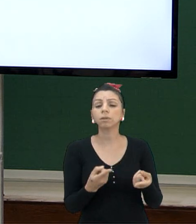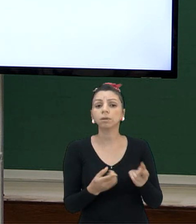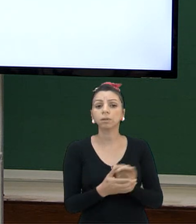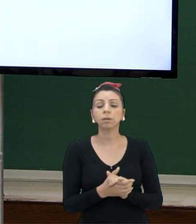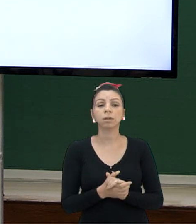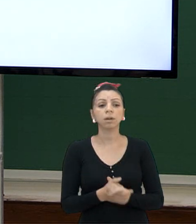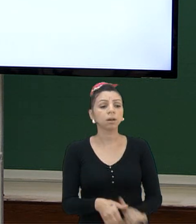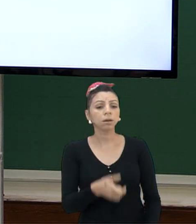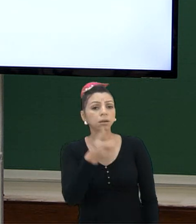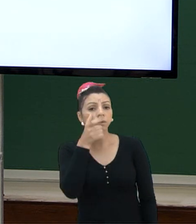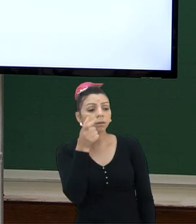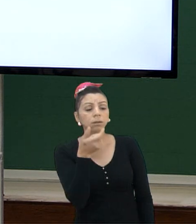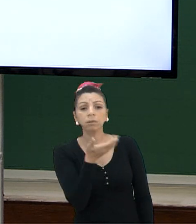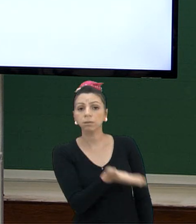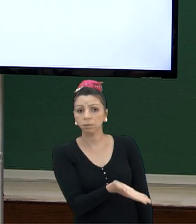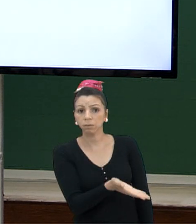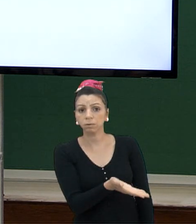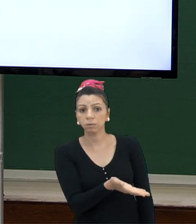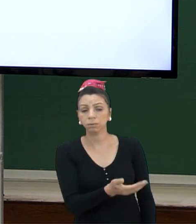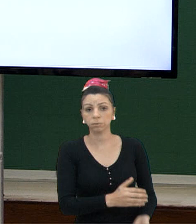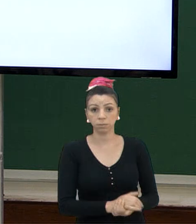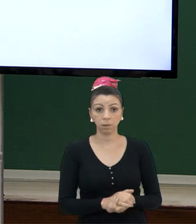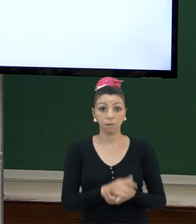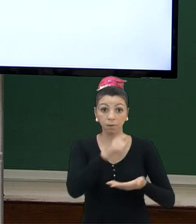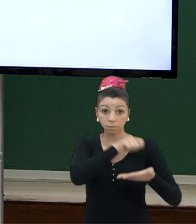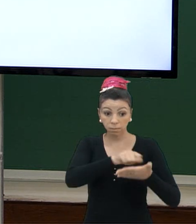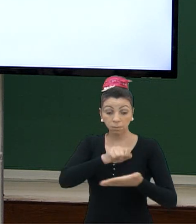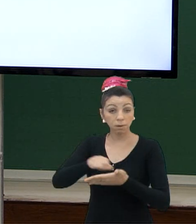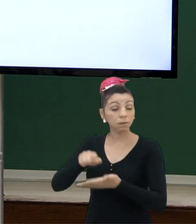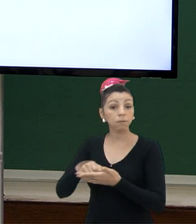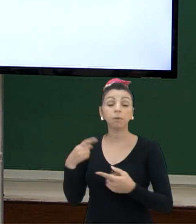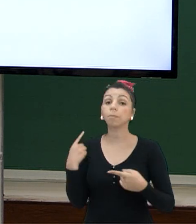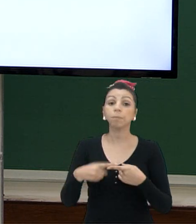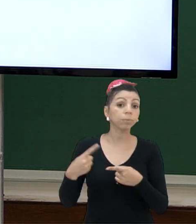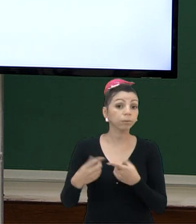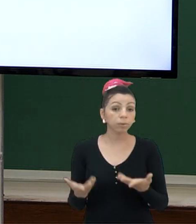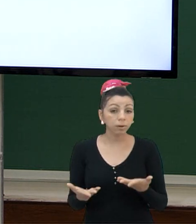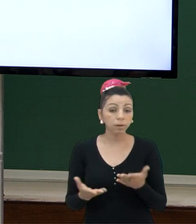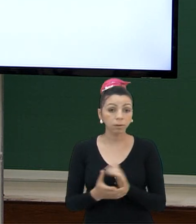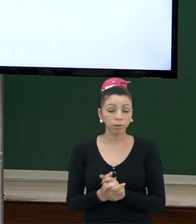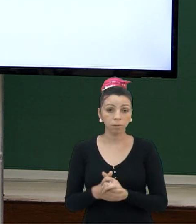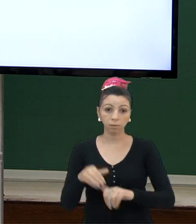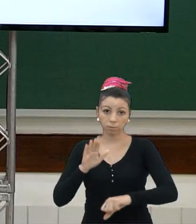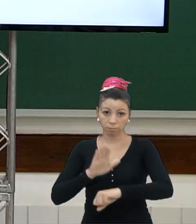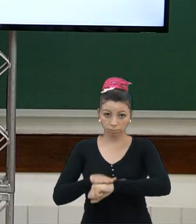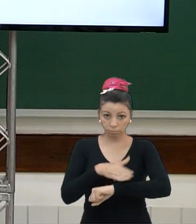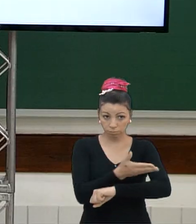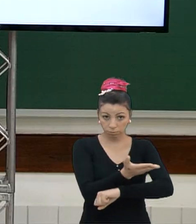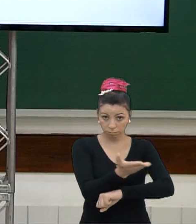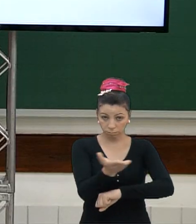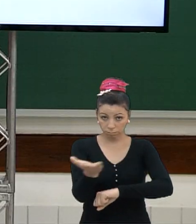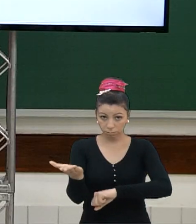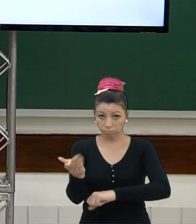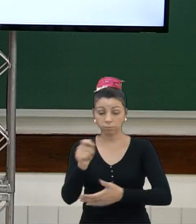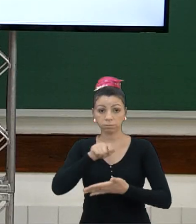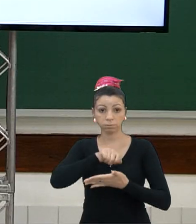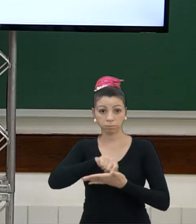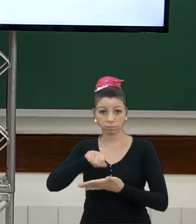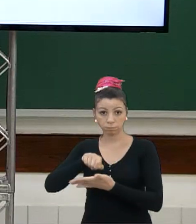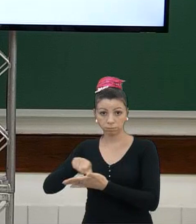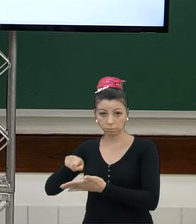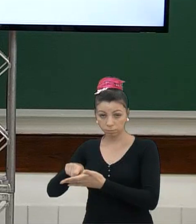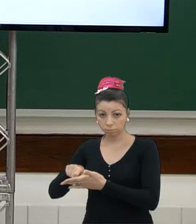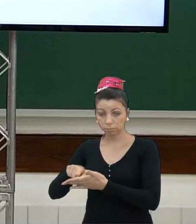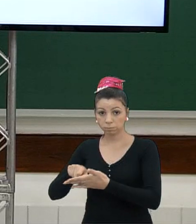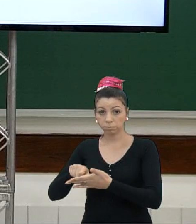é interessante isso? É isso que vocês vão ter que pensar. Vou dar um tempo para vocês fazerem esse corpo